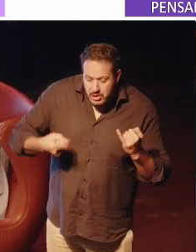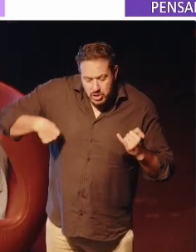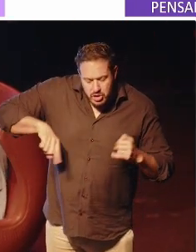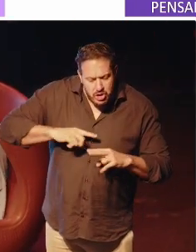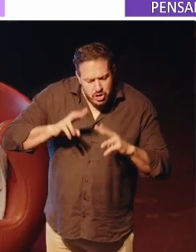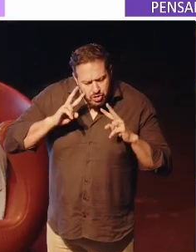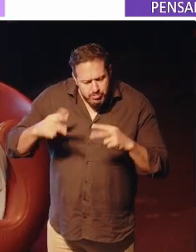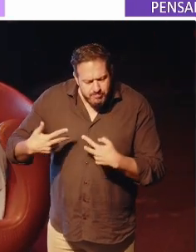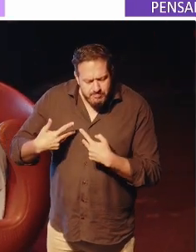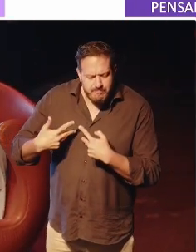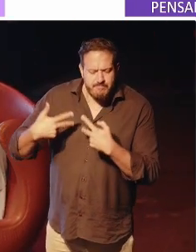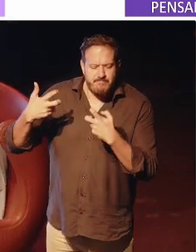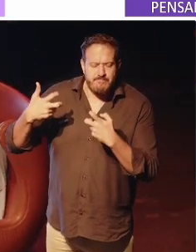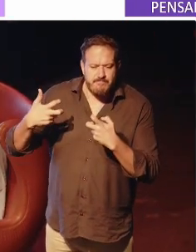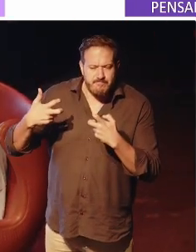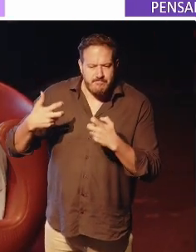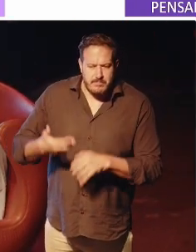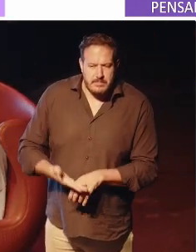reconhecer